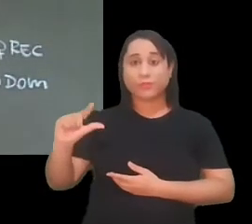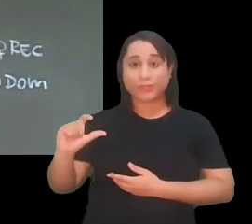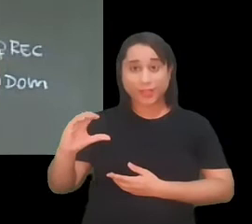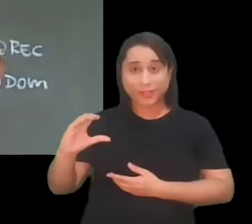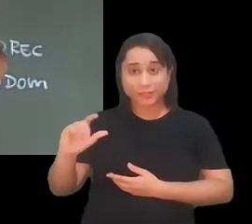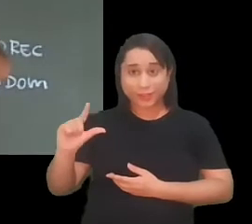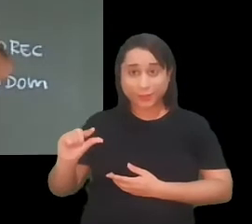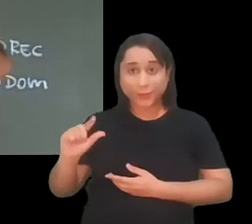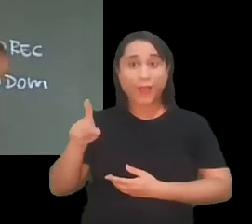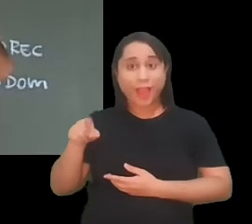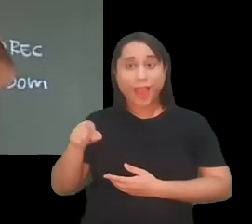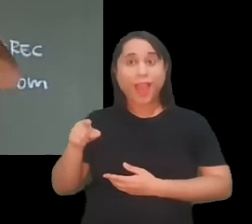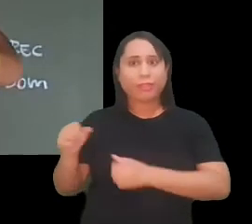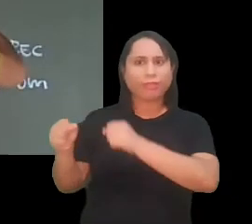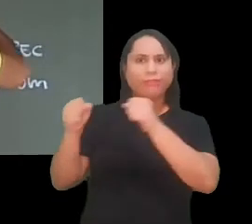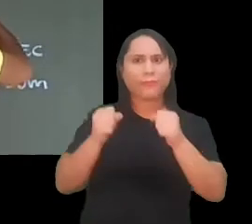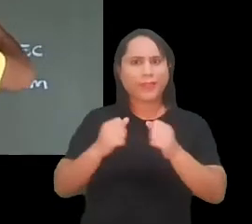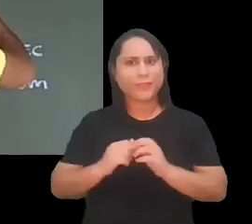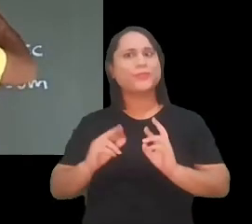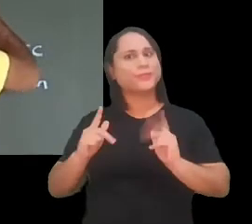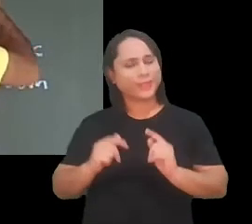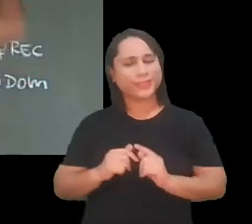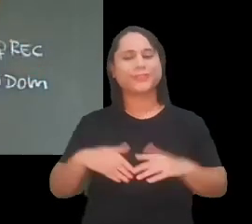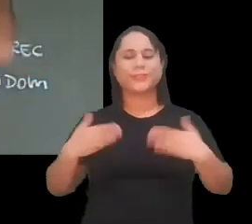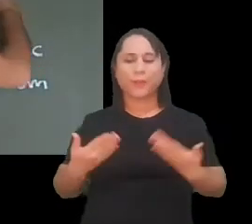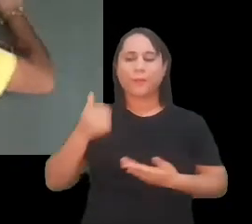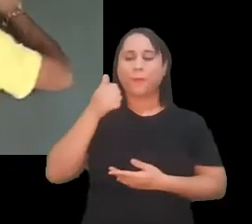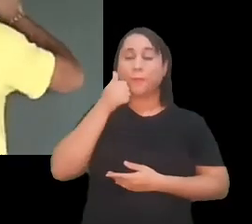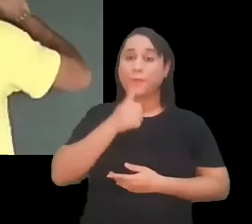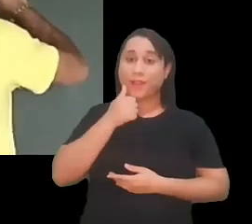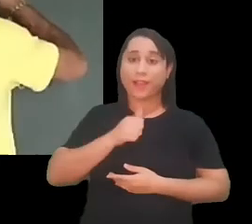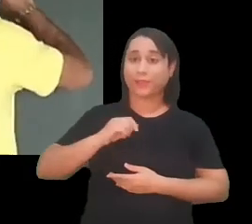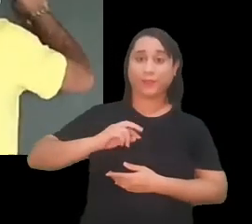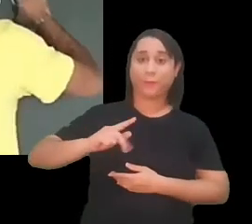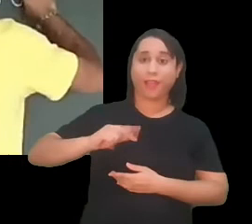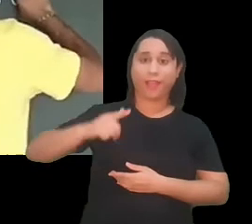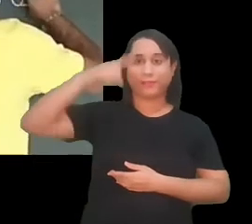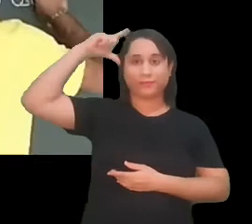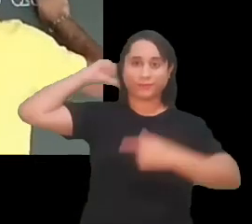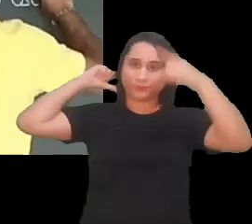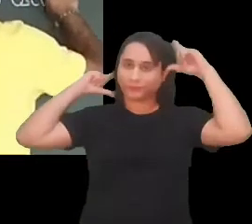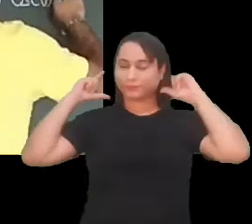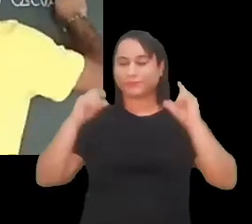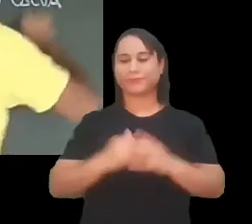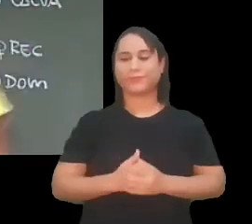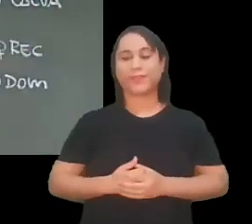mulher Czinho é não calva. E Czinho também não